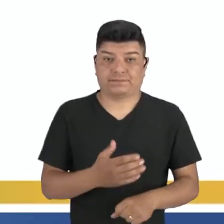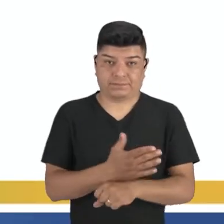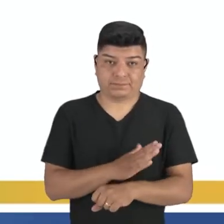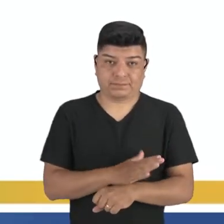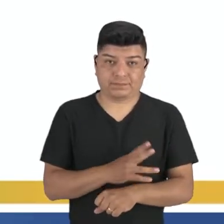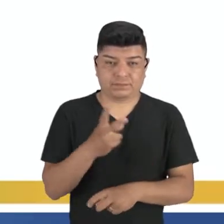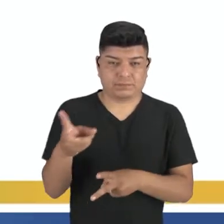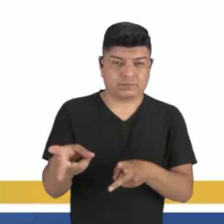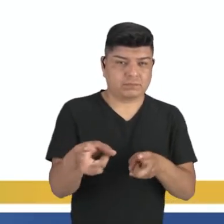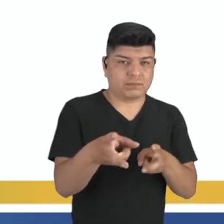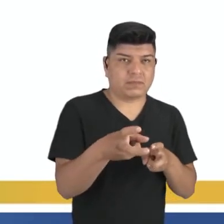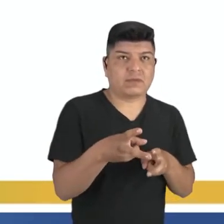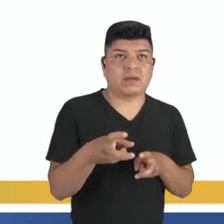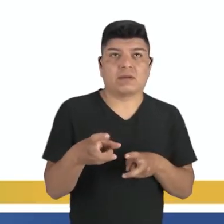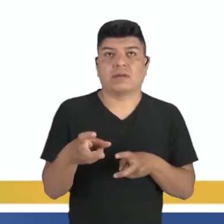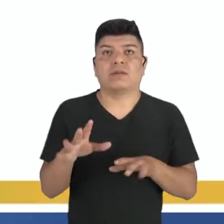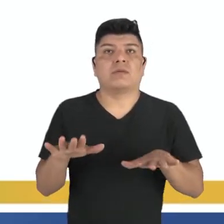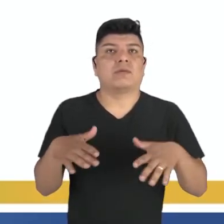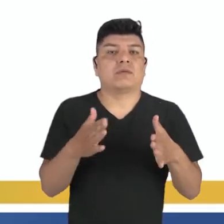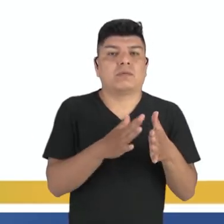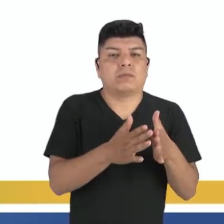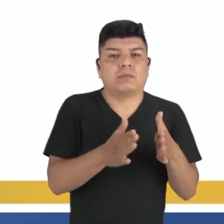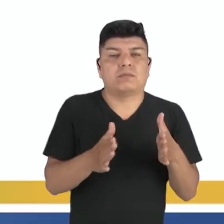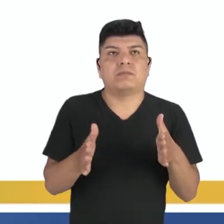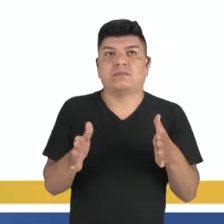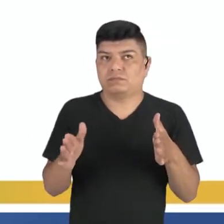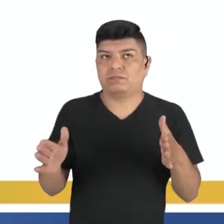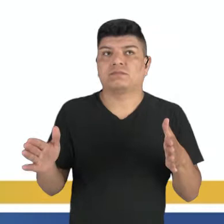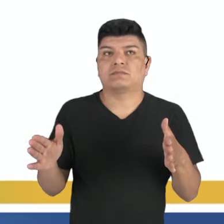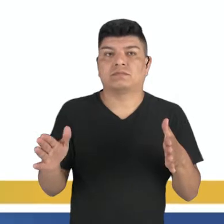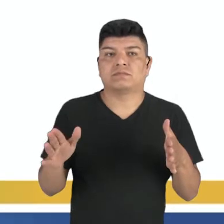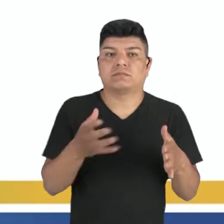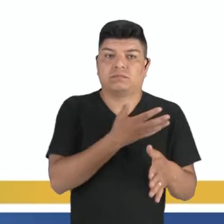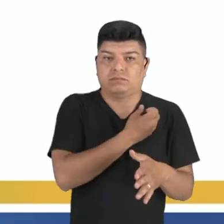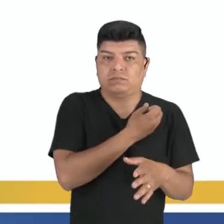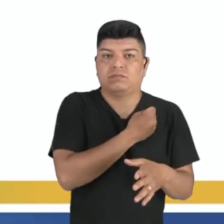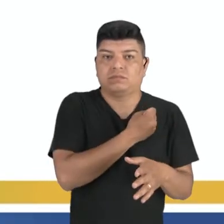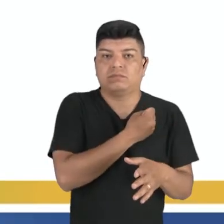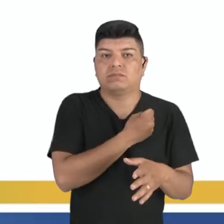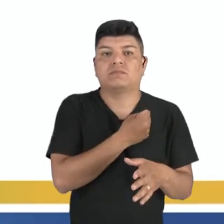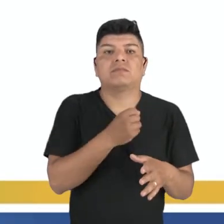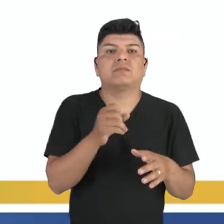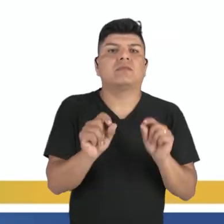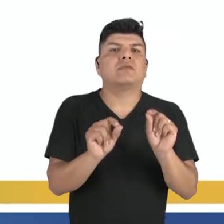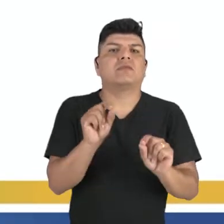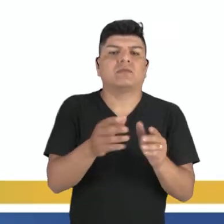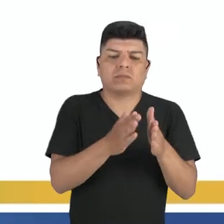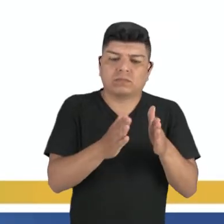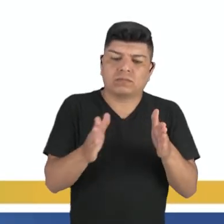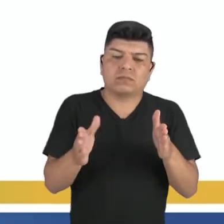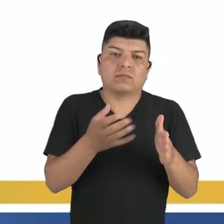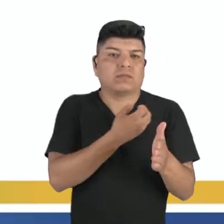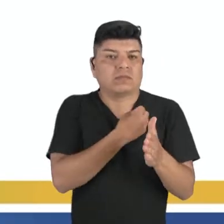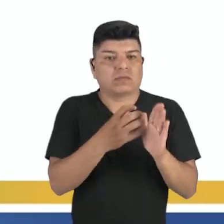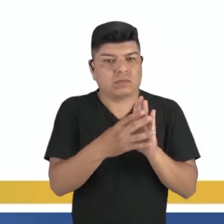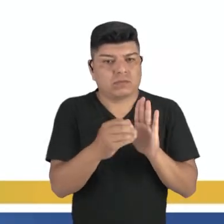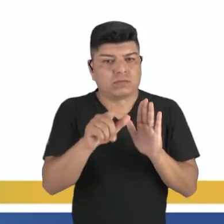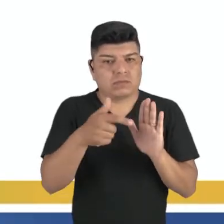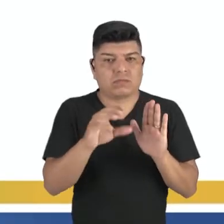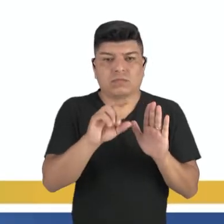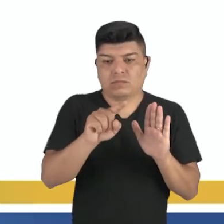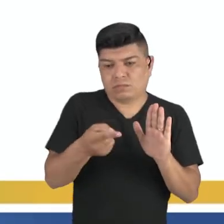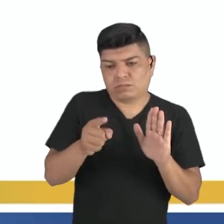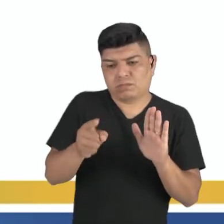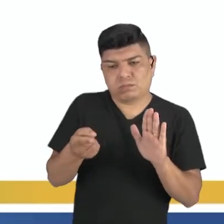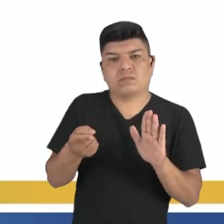pouquinho. Vamos identificar o período dos números decimais periódicos a seguir. O período é aquele número que se repete, né, aí após a